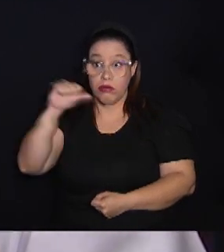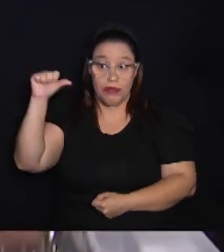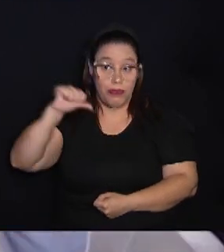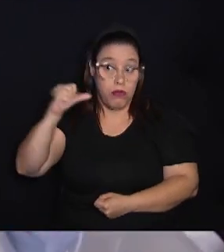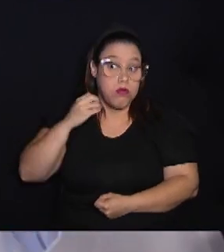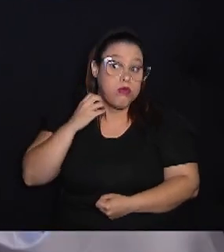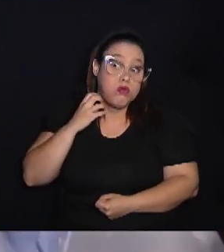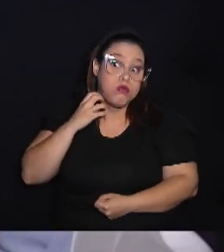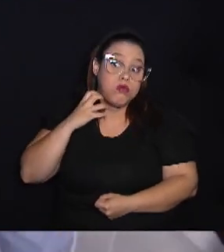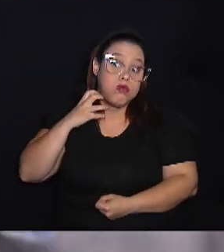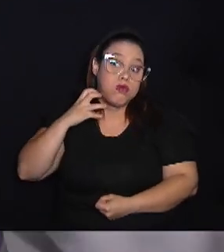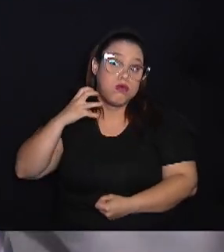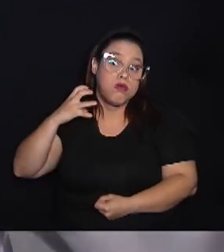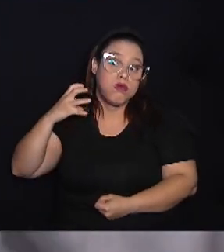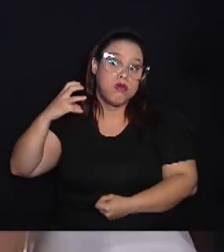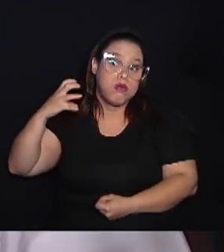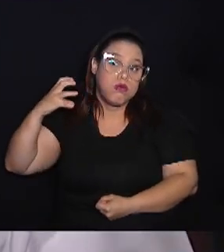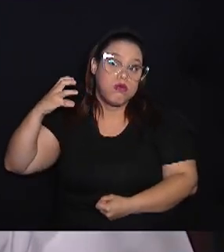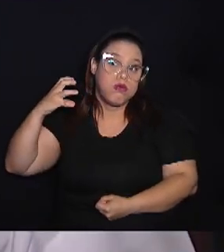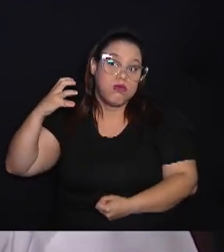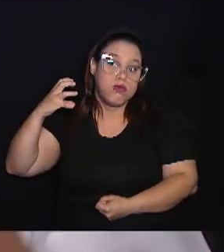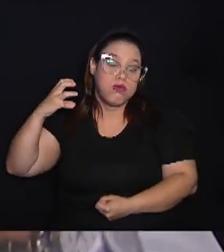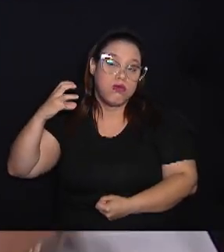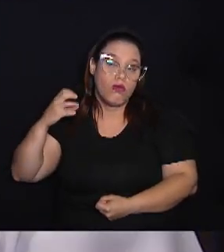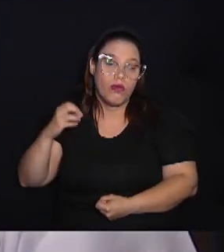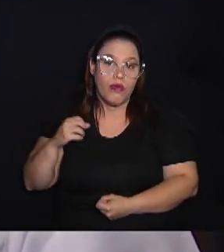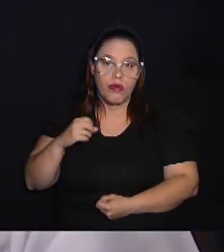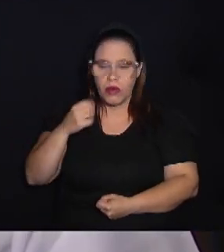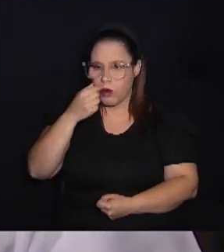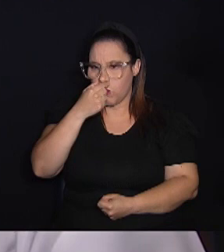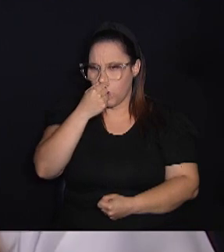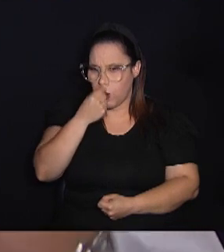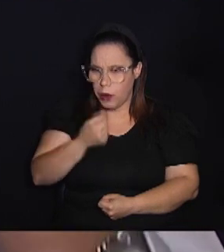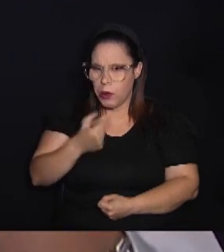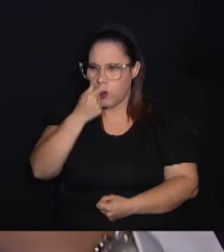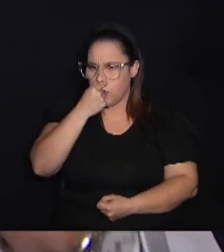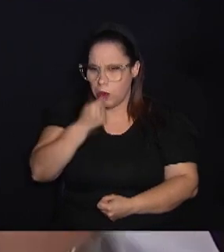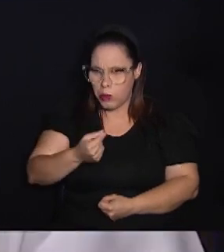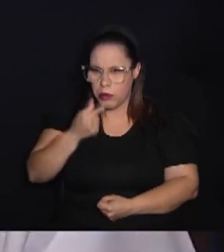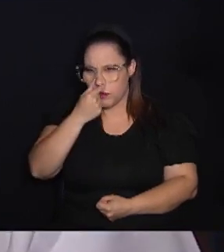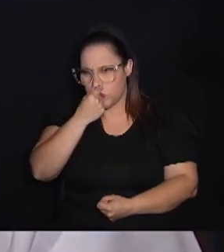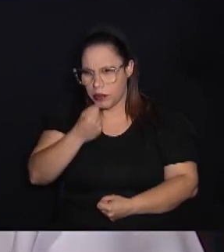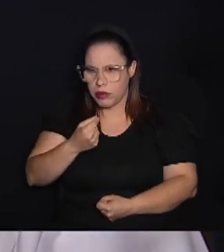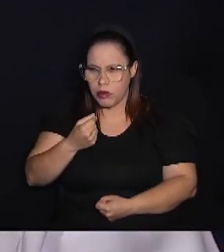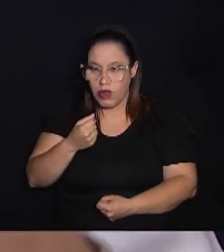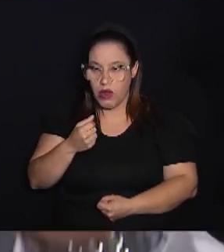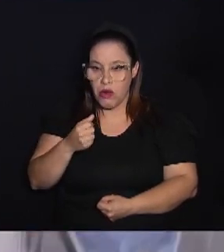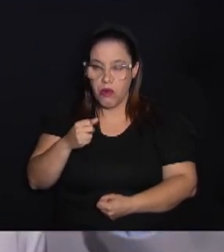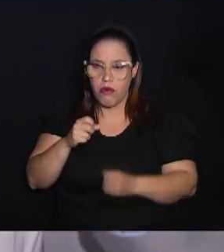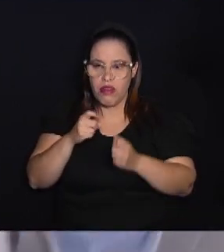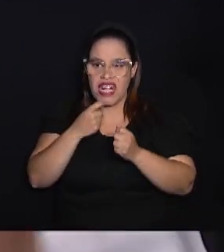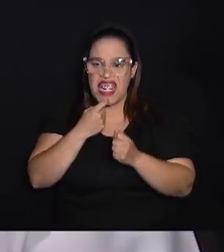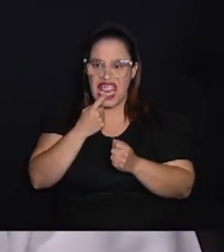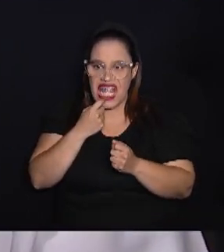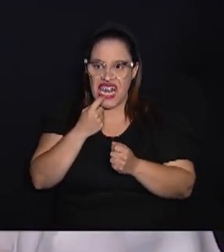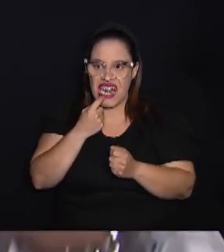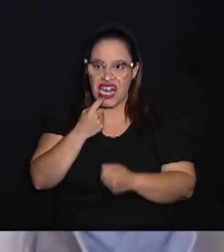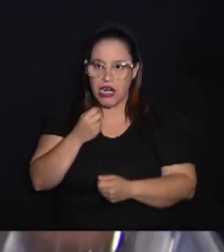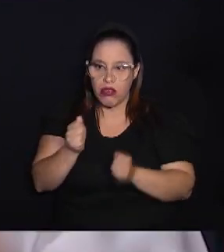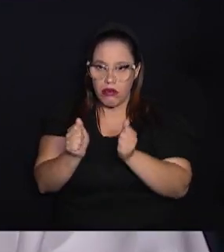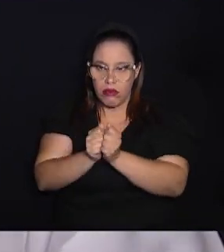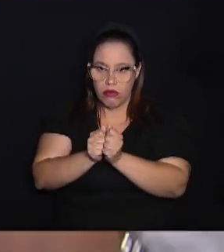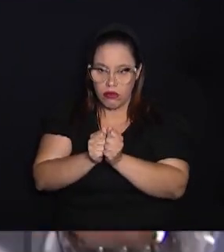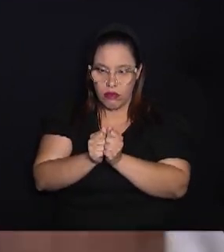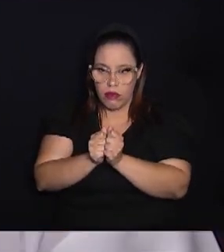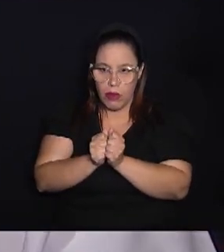crescer. Presença de uma secreção no nariz, um catarro no nariz, principalmente com sangue, que já tem há um tempo,